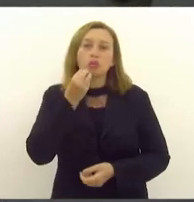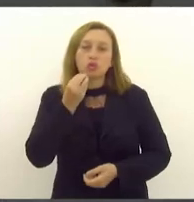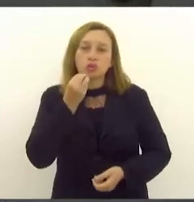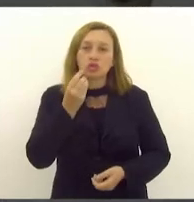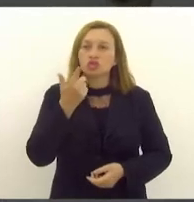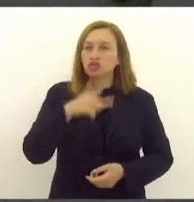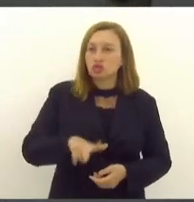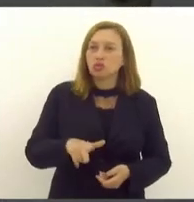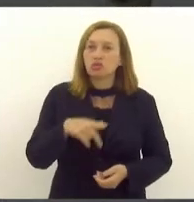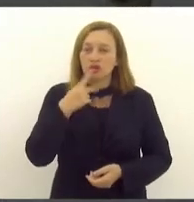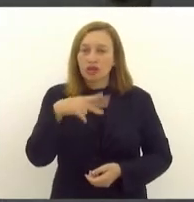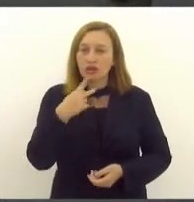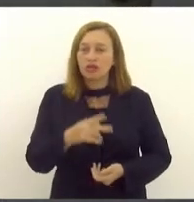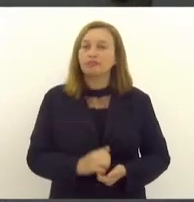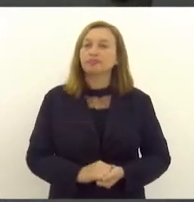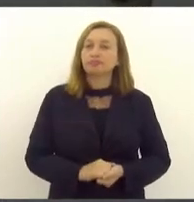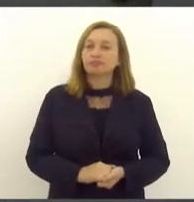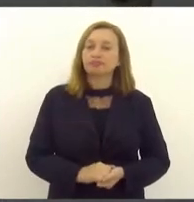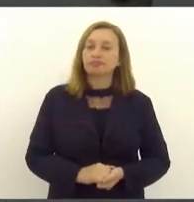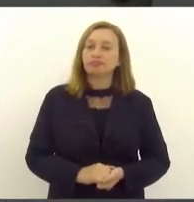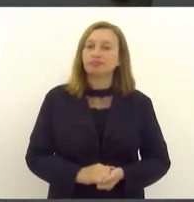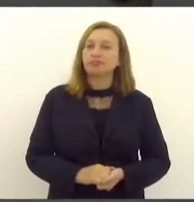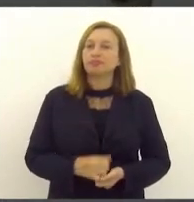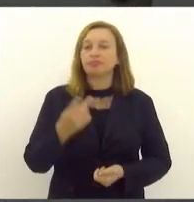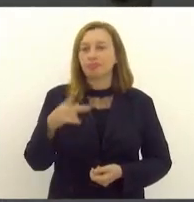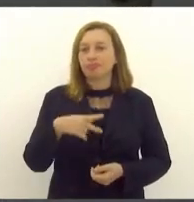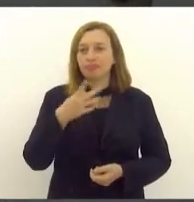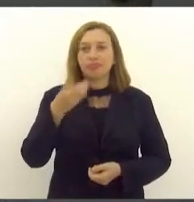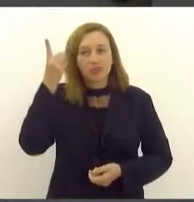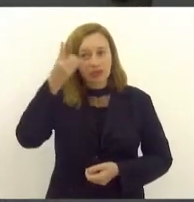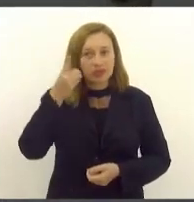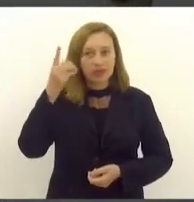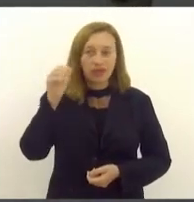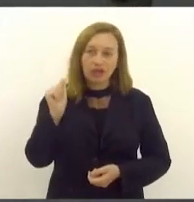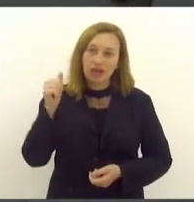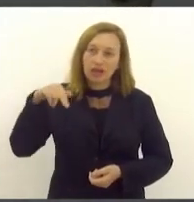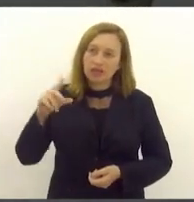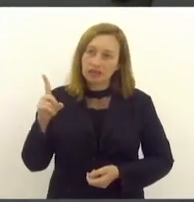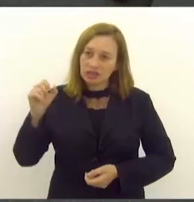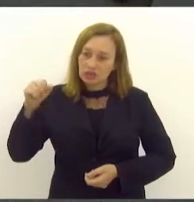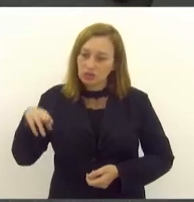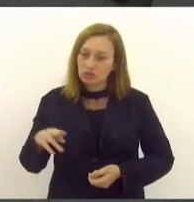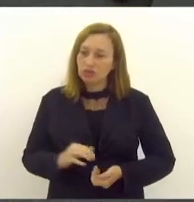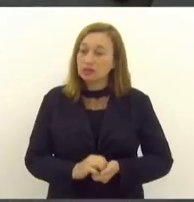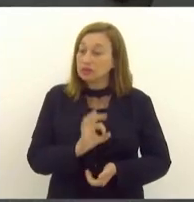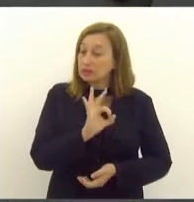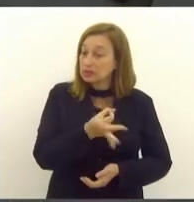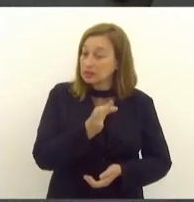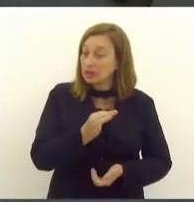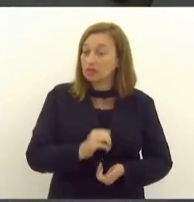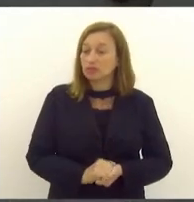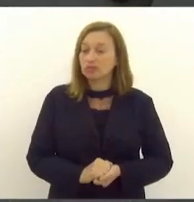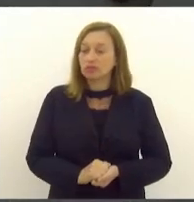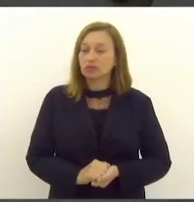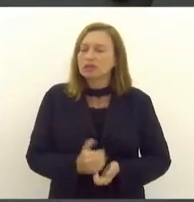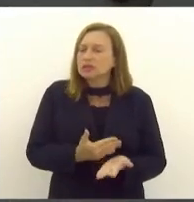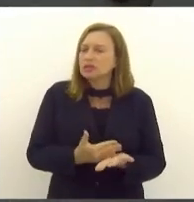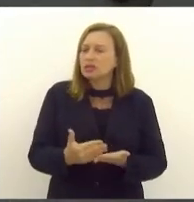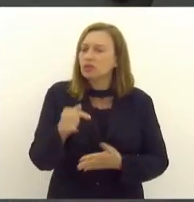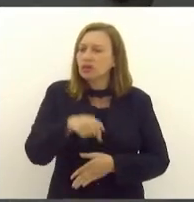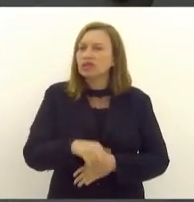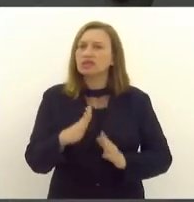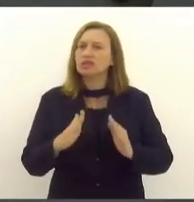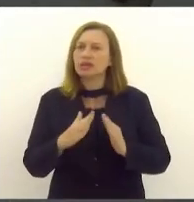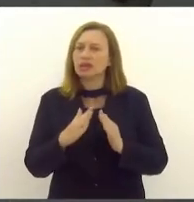para mais uma vez fazer couro a fala do deputado Anderson Moraes de fato a gente iniciou aqui